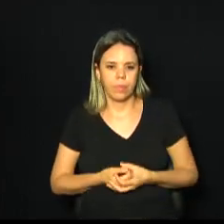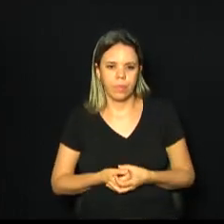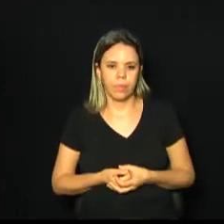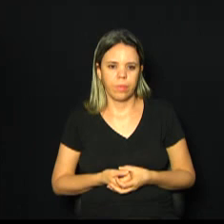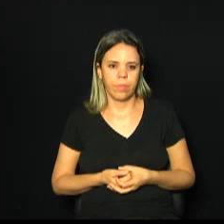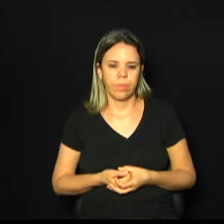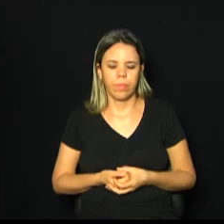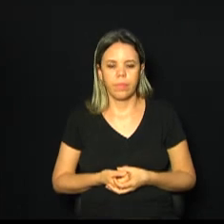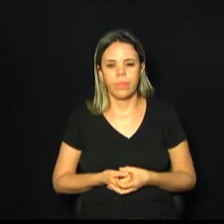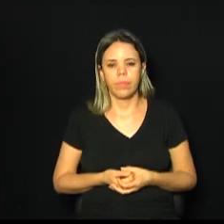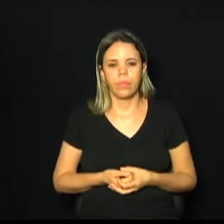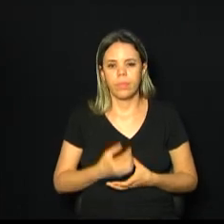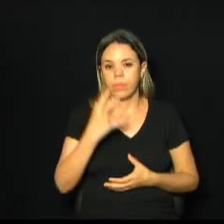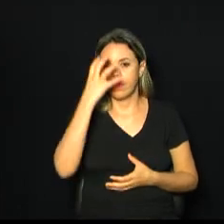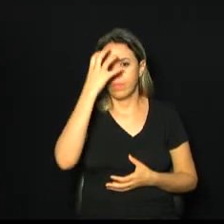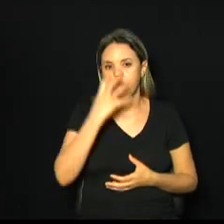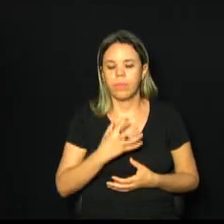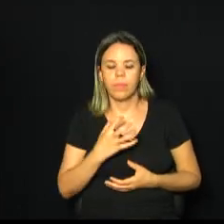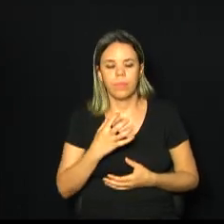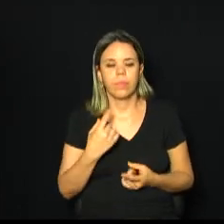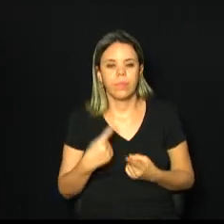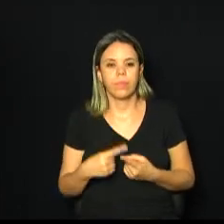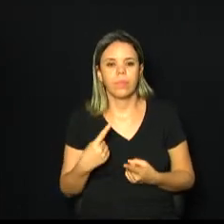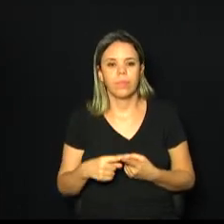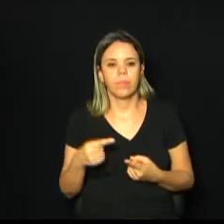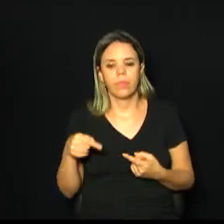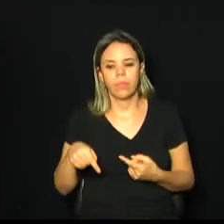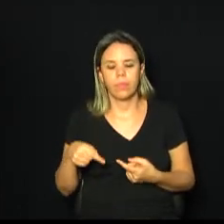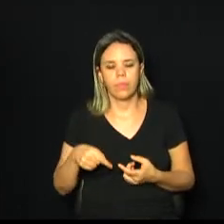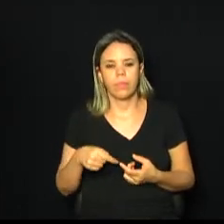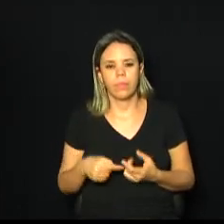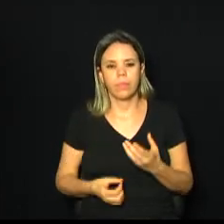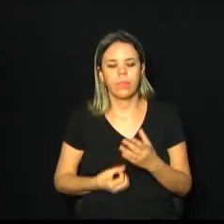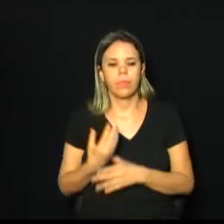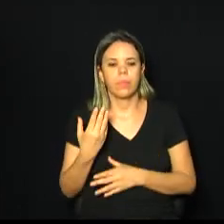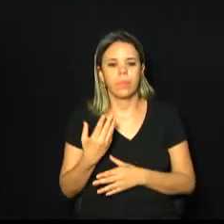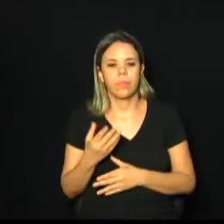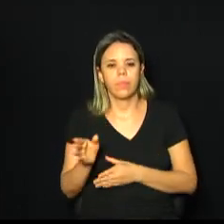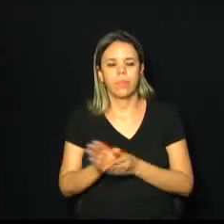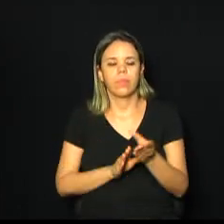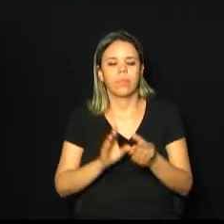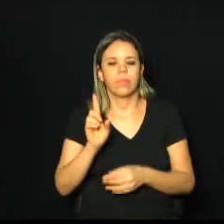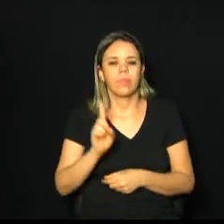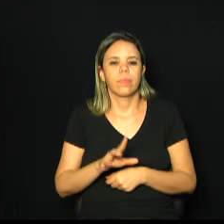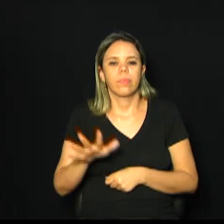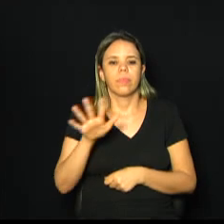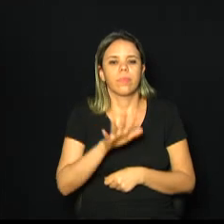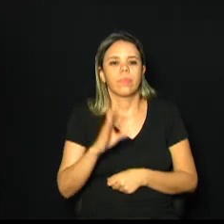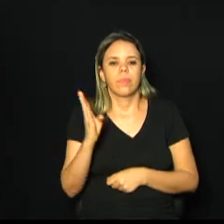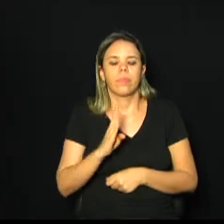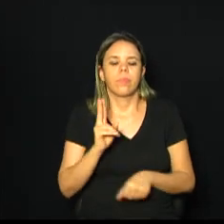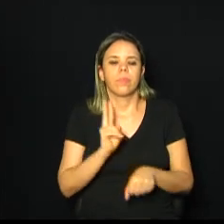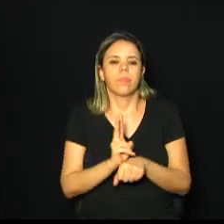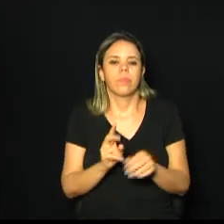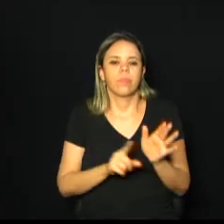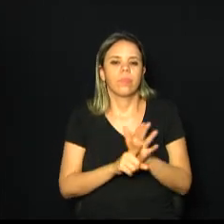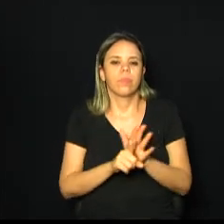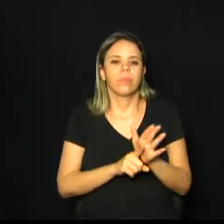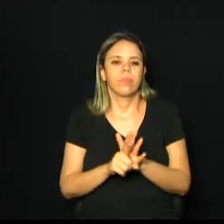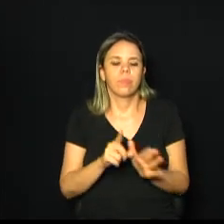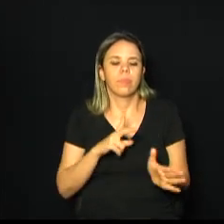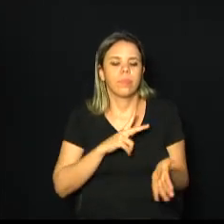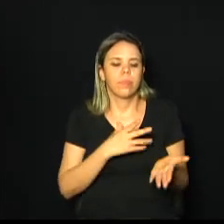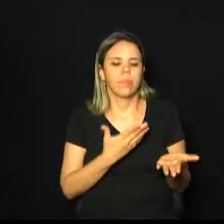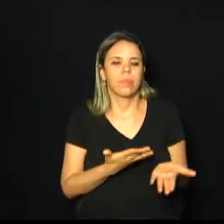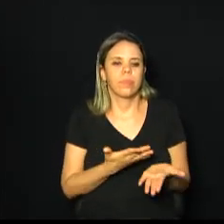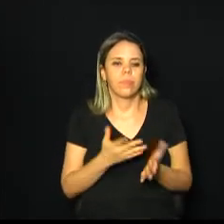E isso é muito sério, porque daqui criaram lá um conselho diretor, um Conselho Nacional de Proteção de Dados e Privacidade,